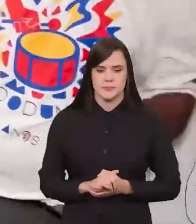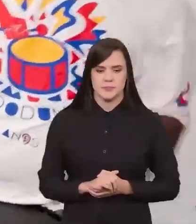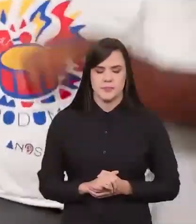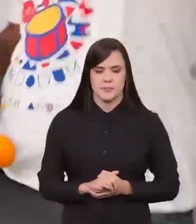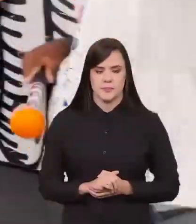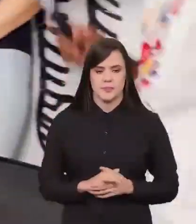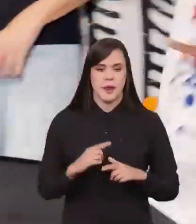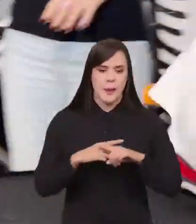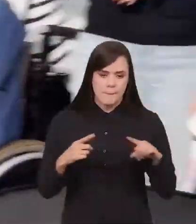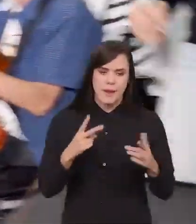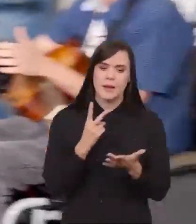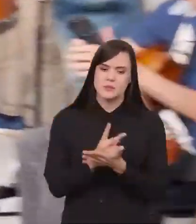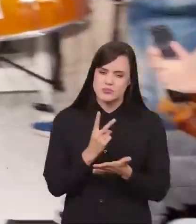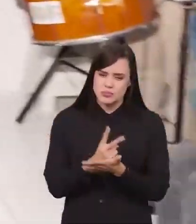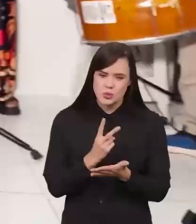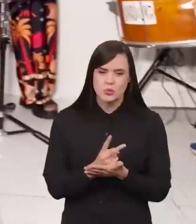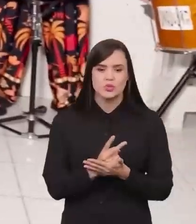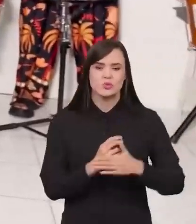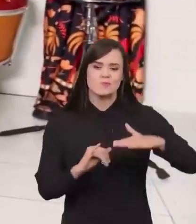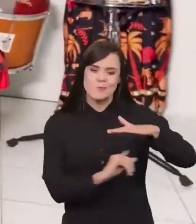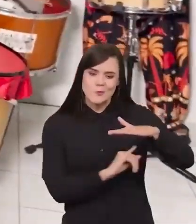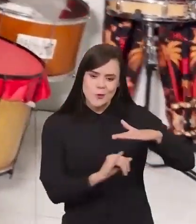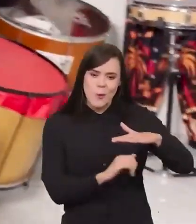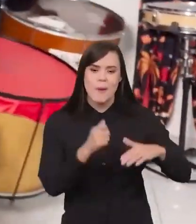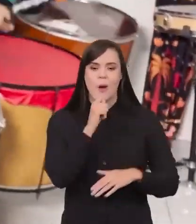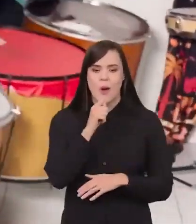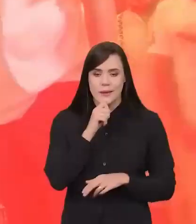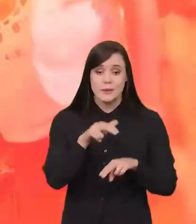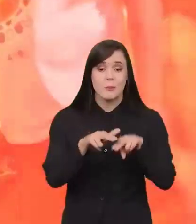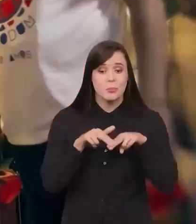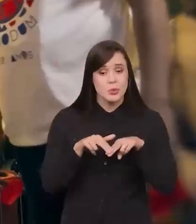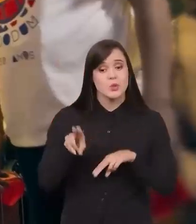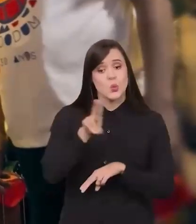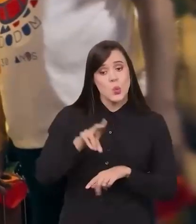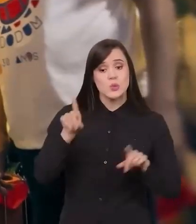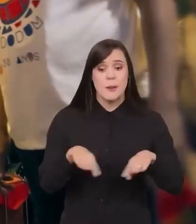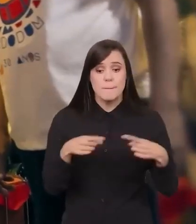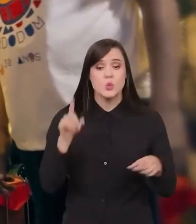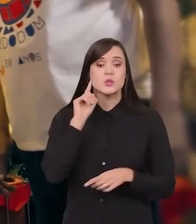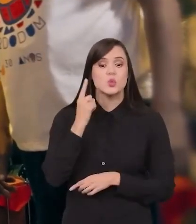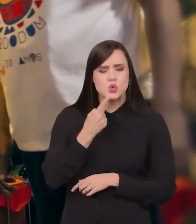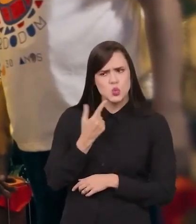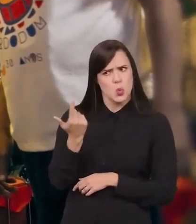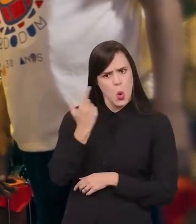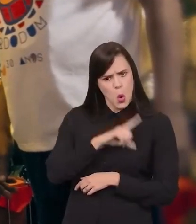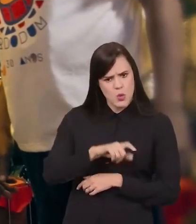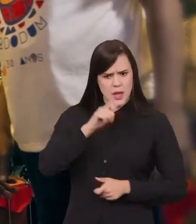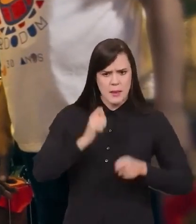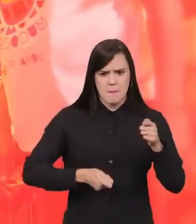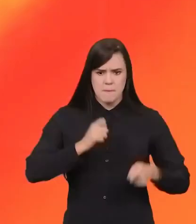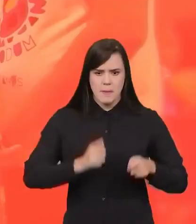Mas ainda continua com muito subemprego. Então por isso que a gente vem muito com a música. Porque se um surdo consegue